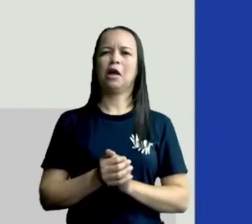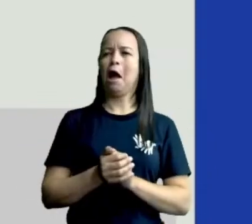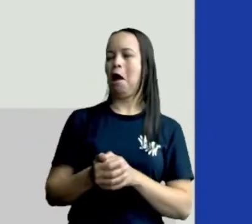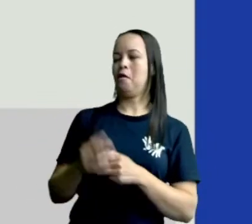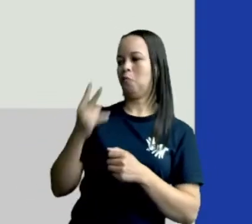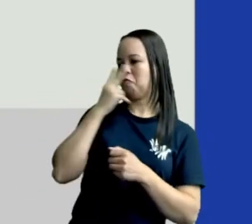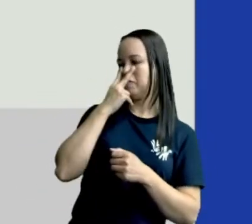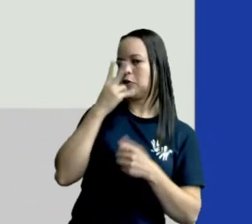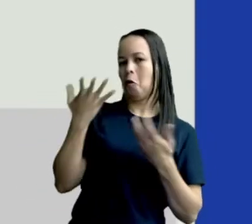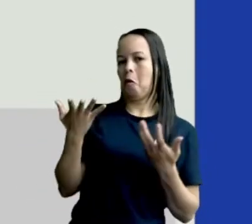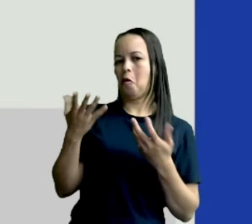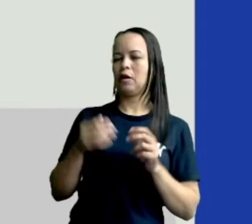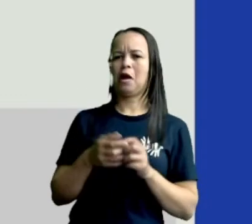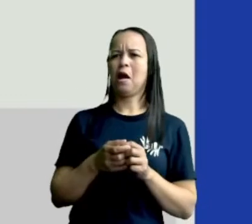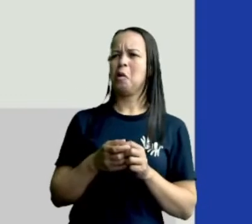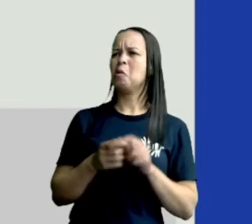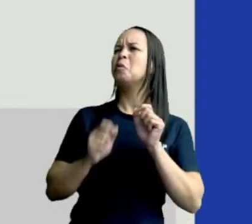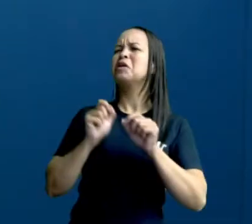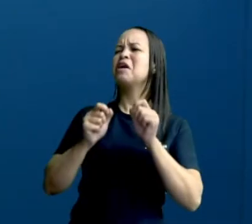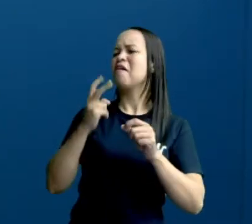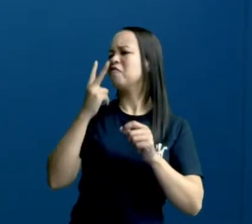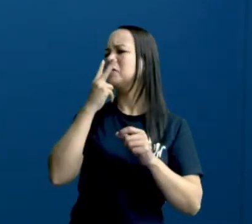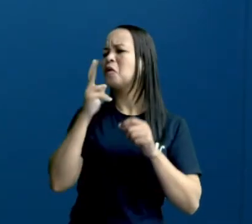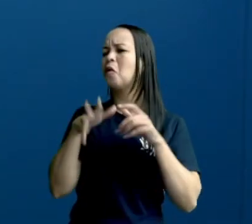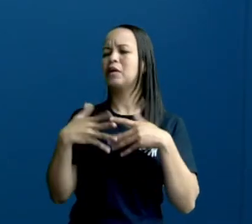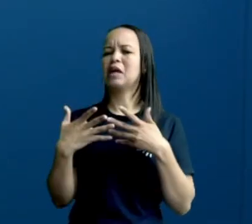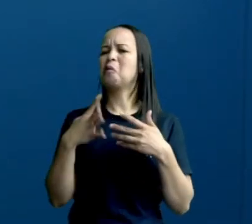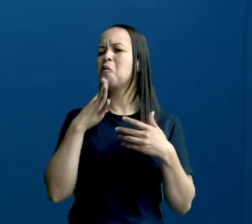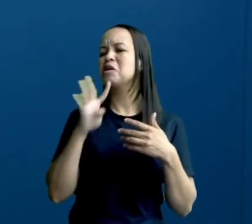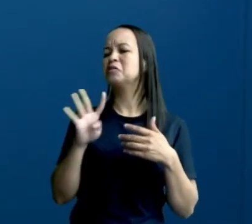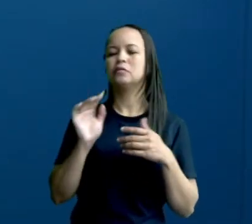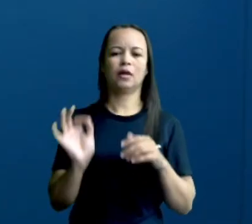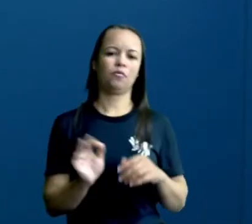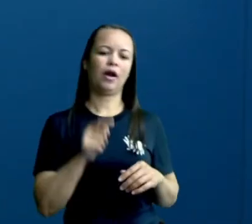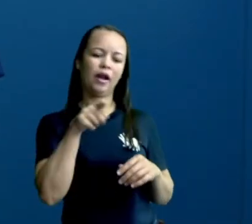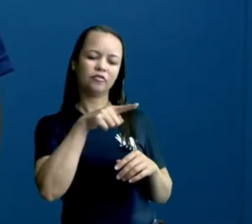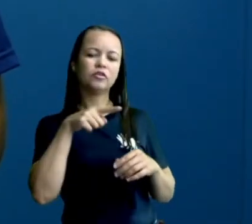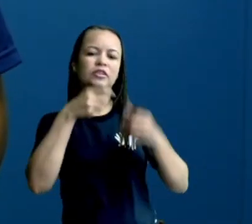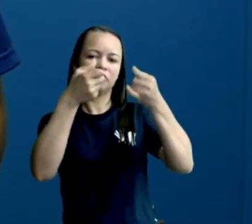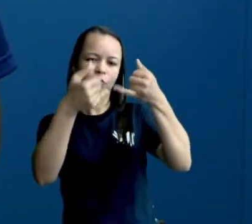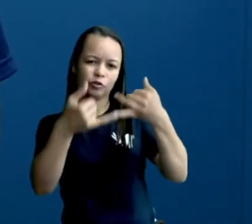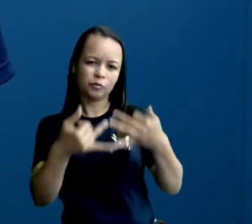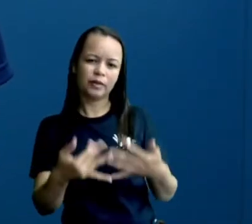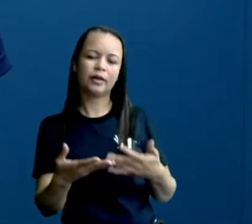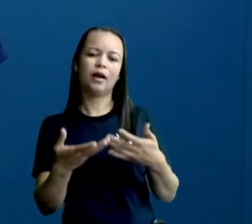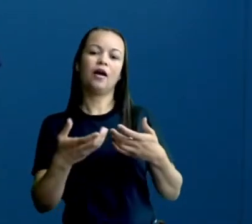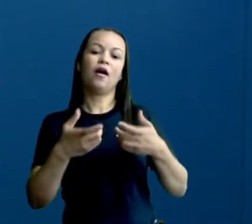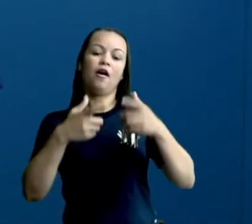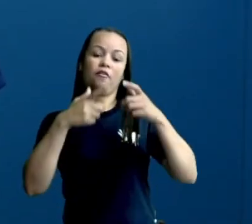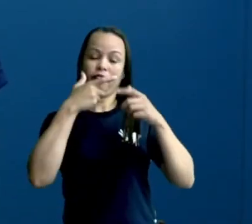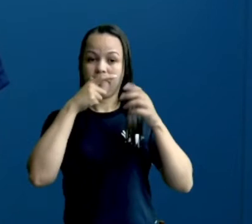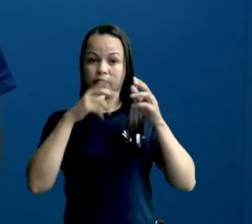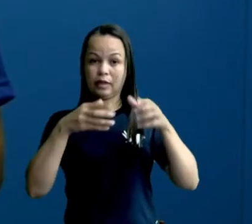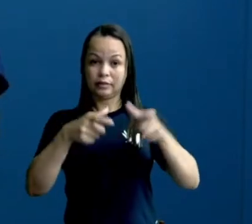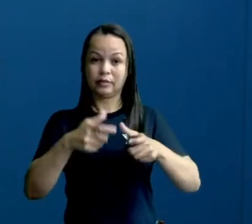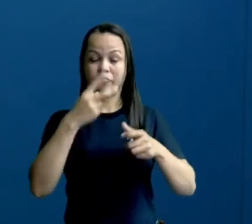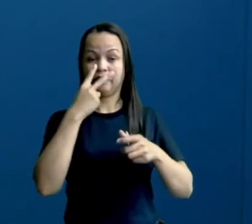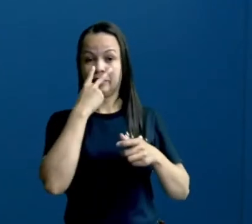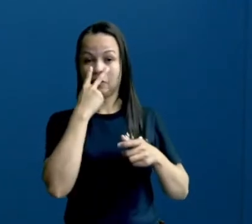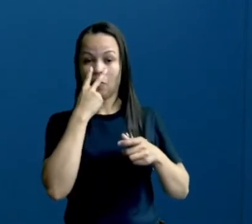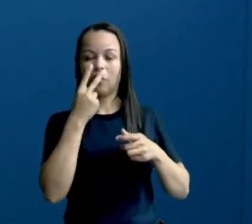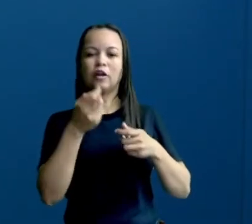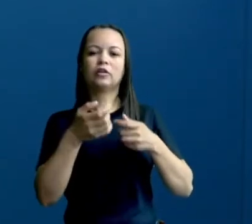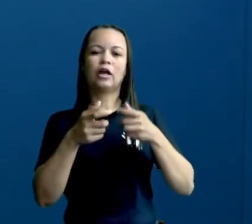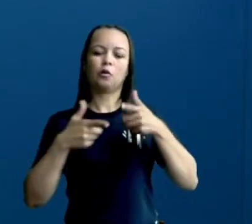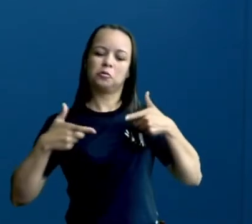que é Vitória de Santo Antão? Conheço não. Aí você vai dizer, Vitória de Santo Antão foi onde teve a Batalha do Monte das Tabocas, que